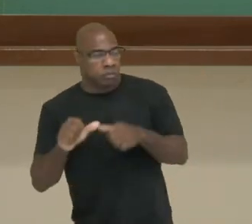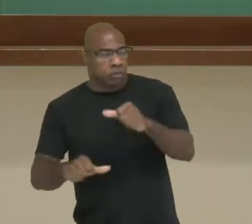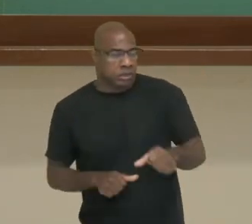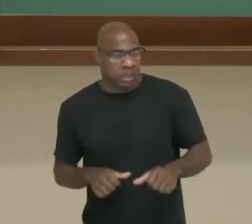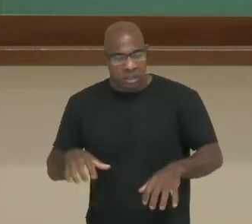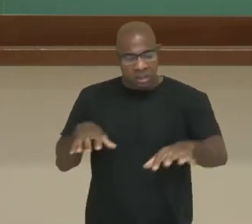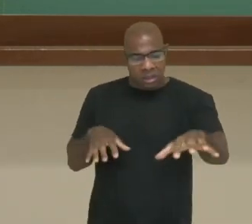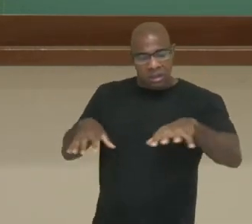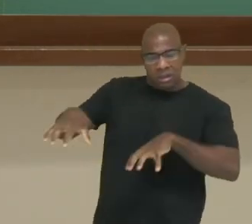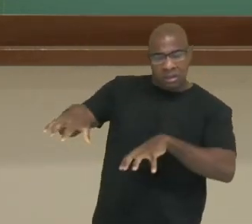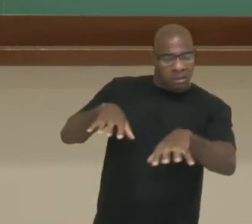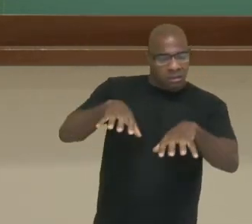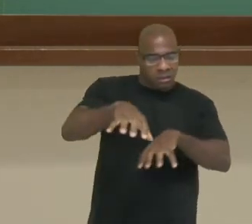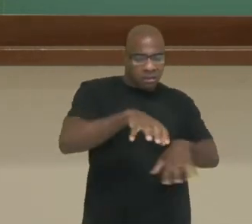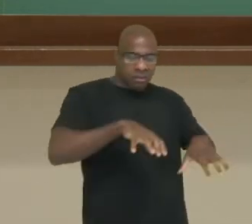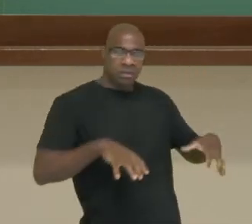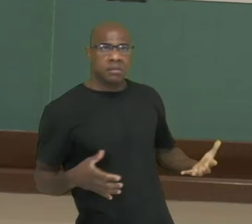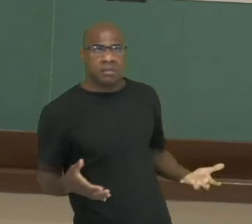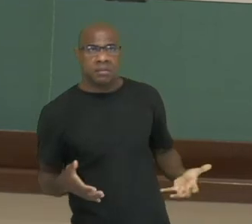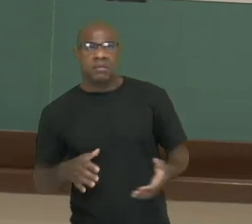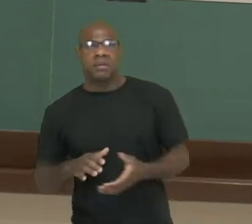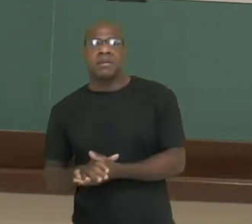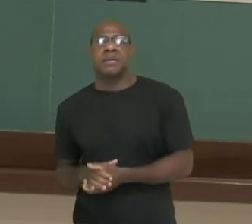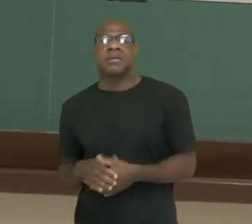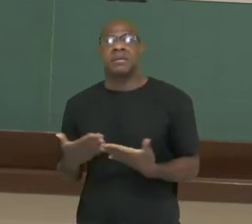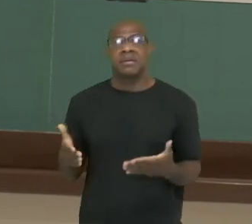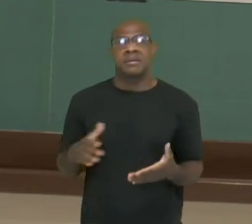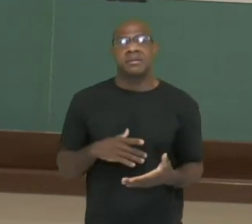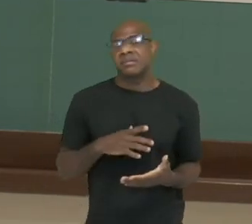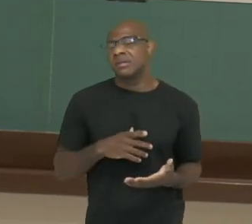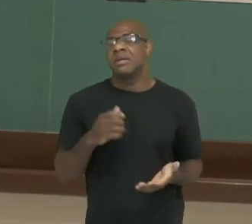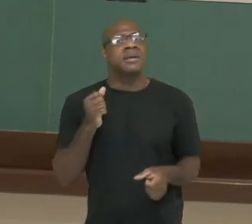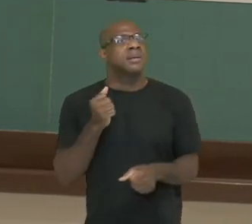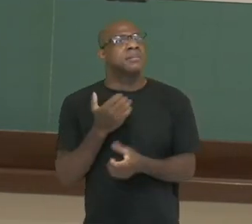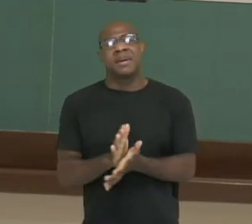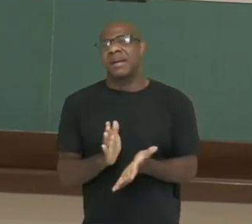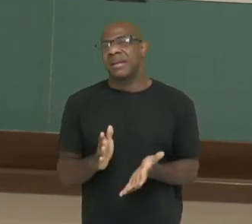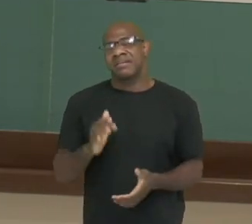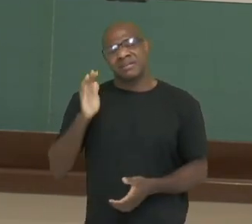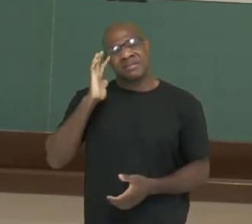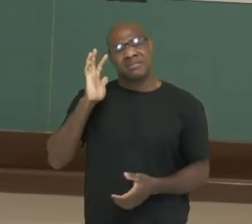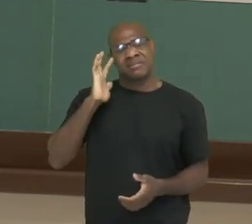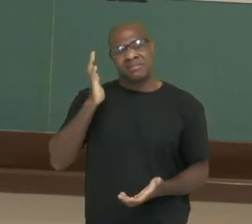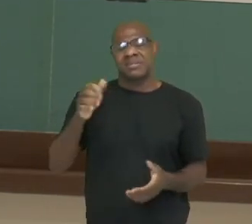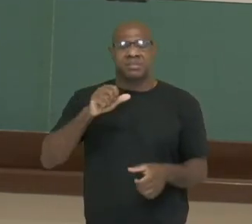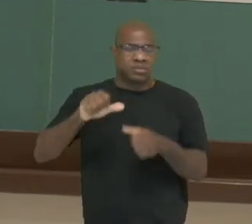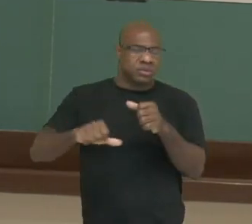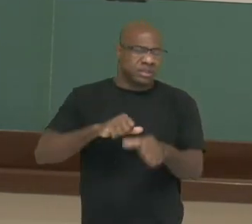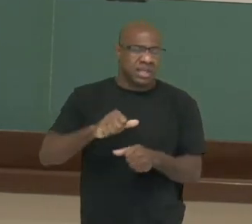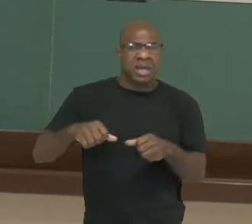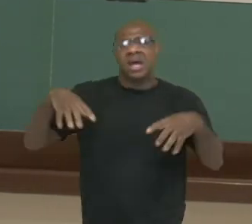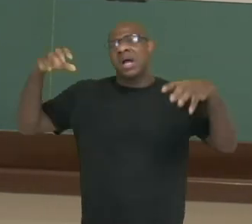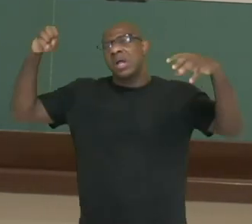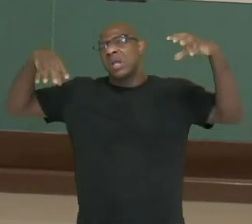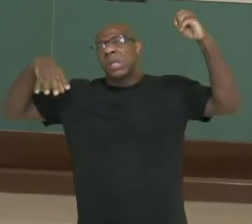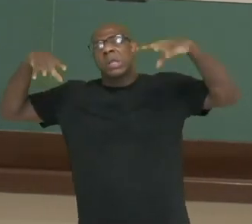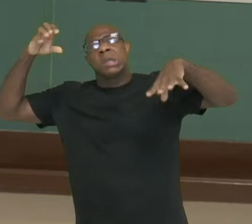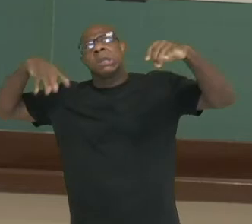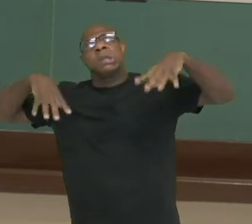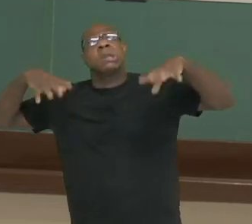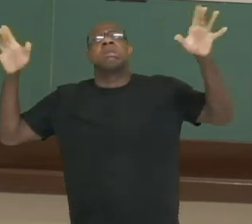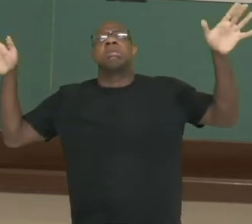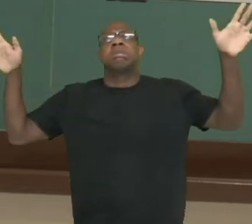né? Então, quebra essa ruptura de ilusão, de criar uma atmosfera através de luzes, para o público,